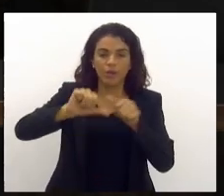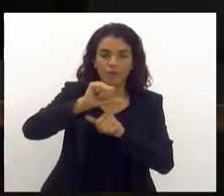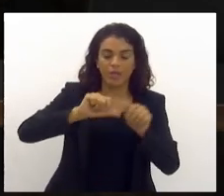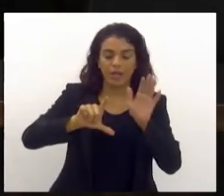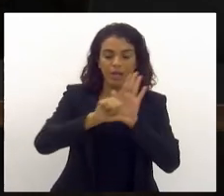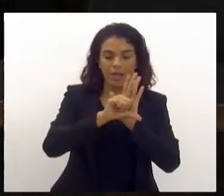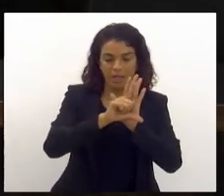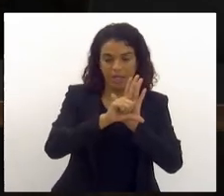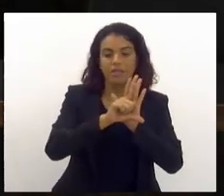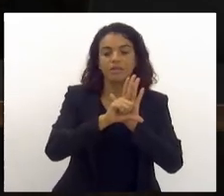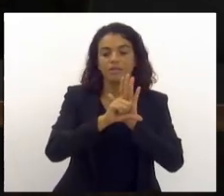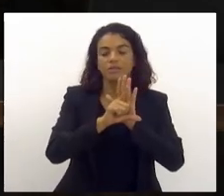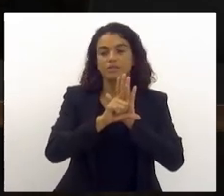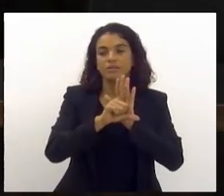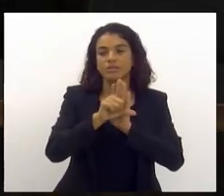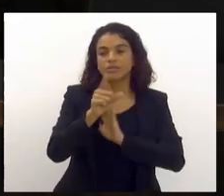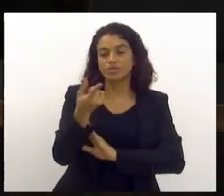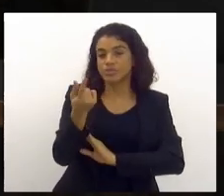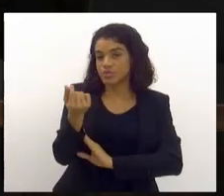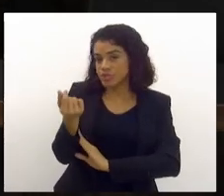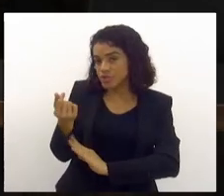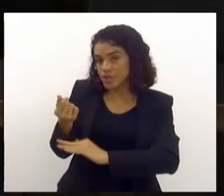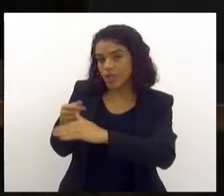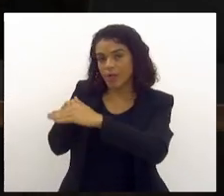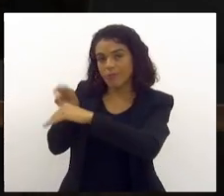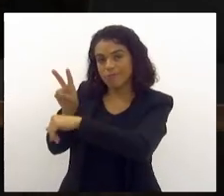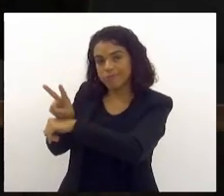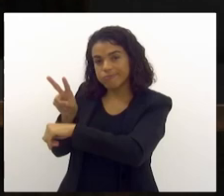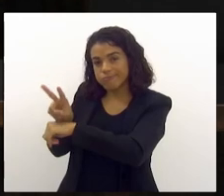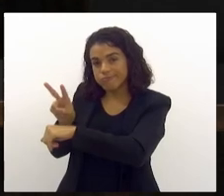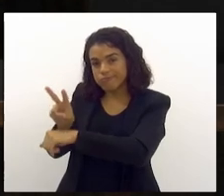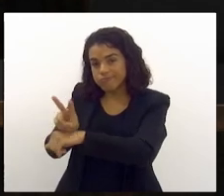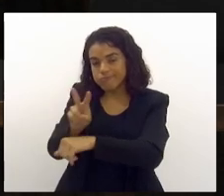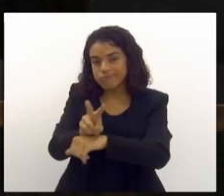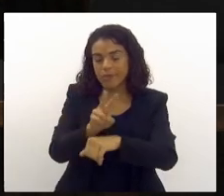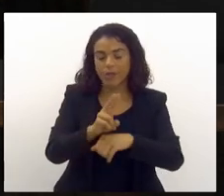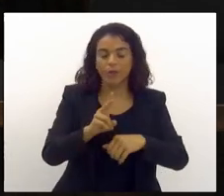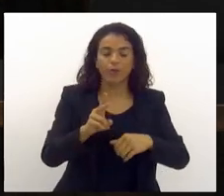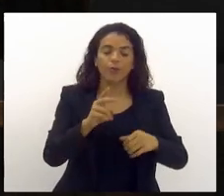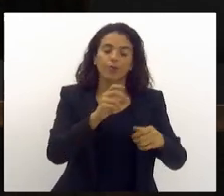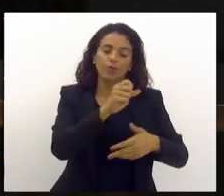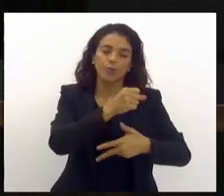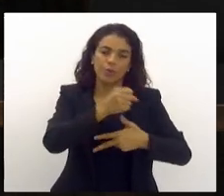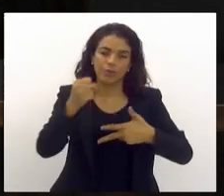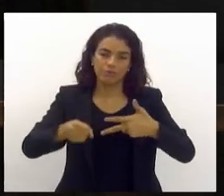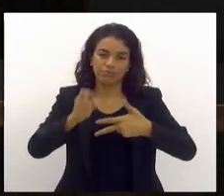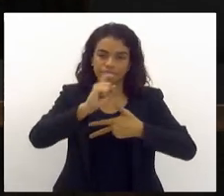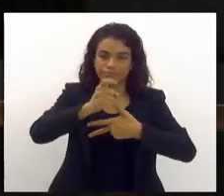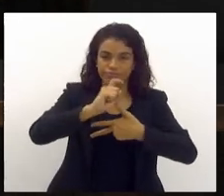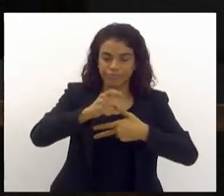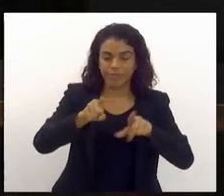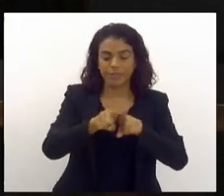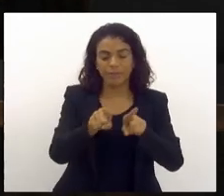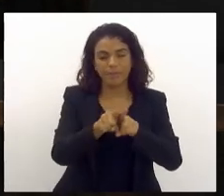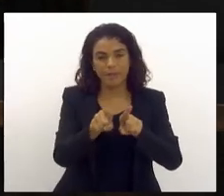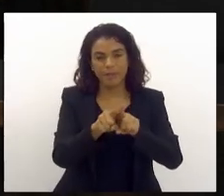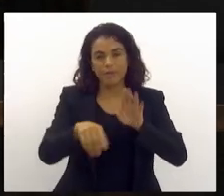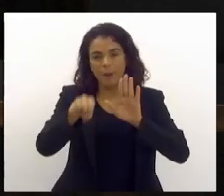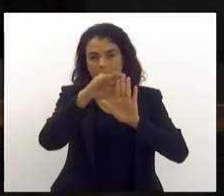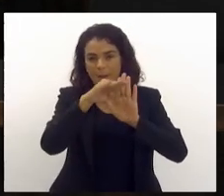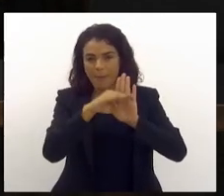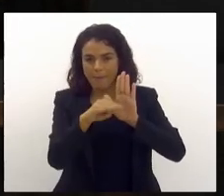leis instituidoras de fundos especiais do Poder Executivo do Estado do Rio de Janeiro e dispõe